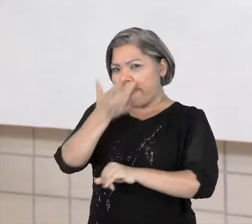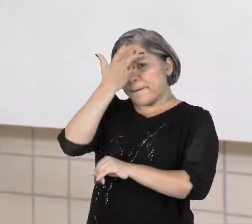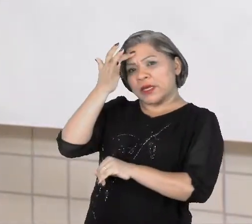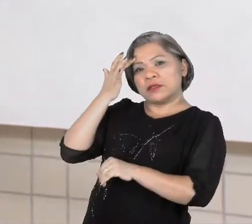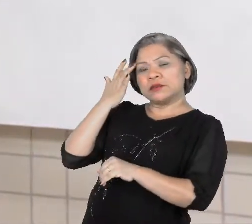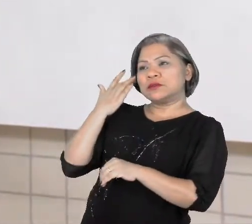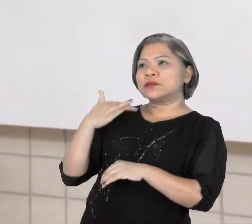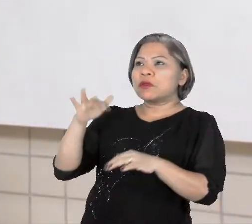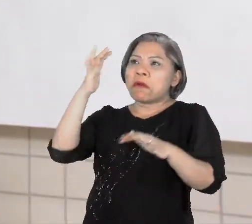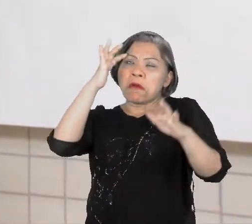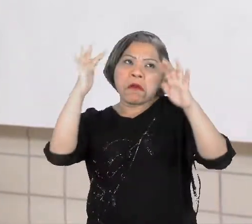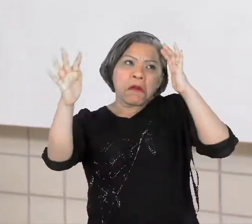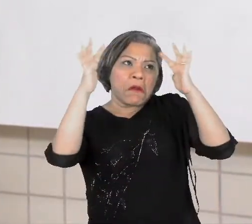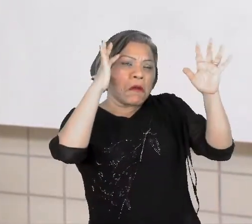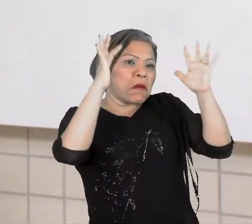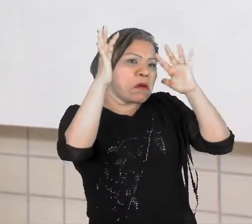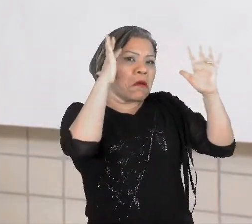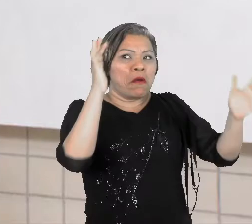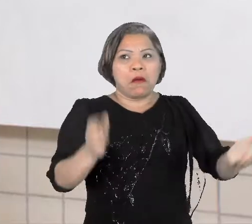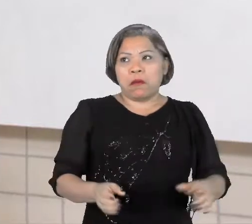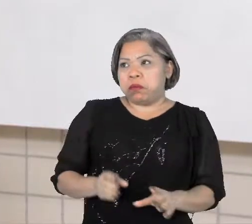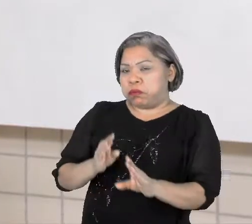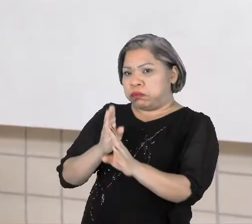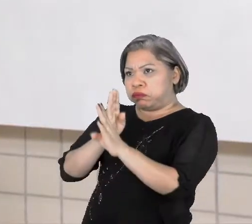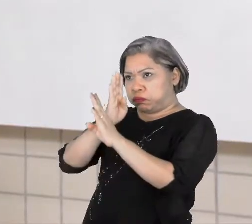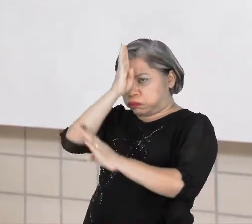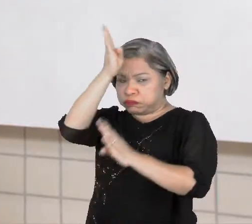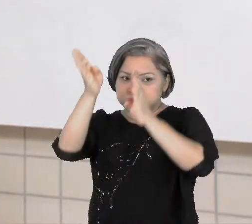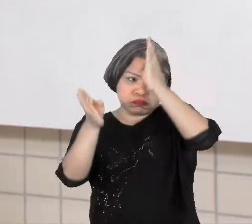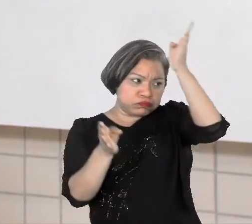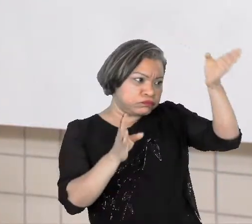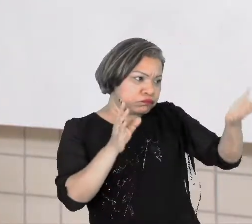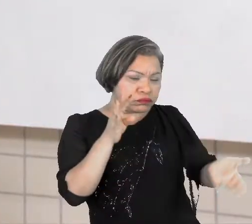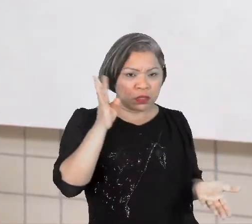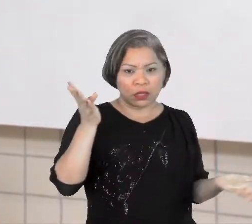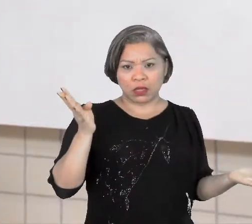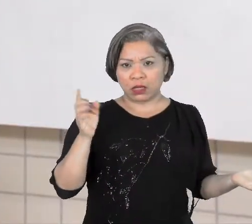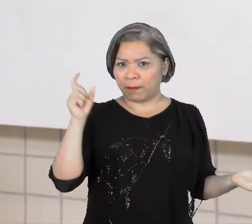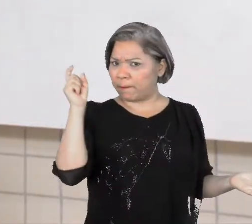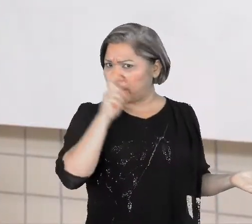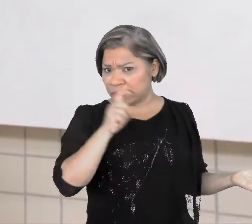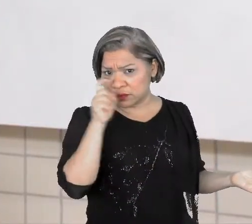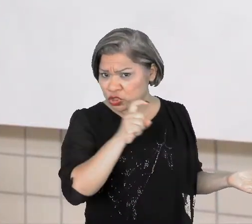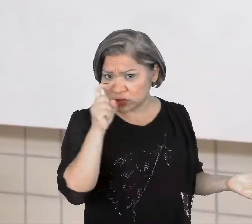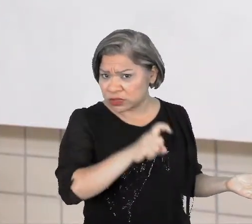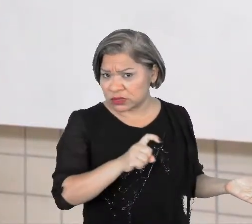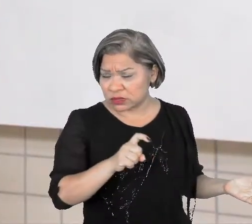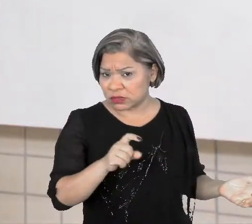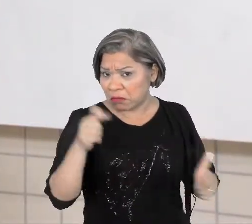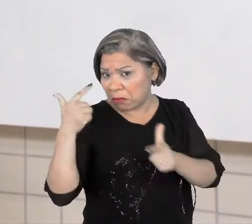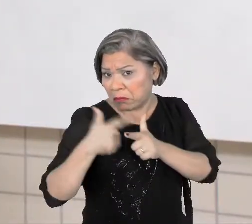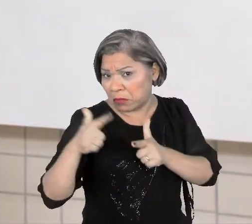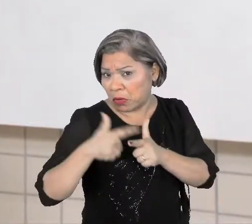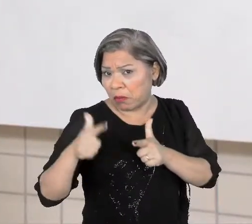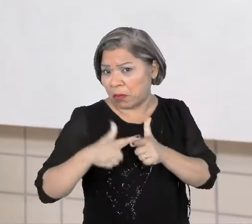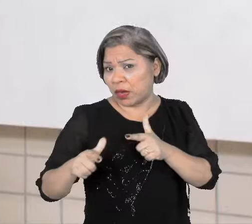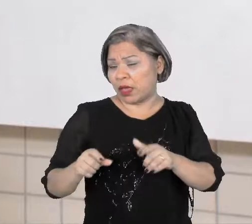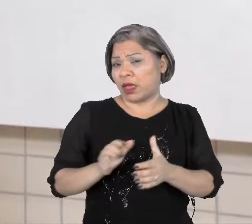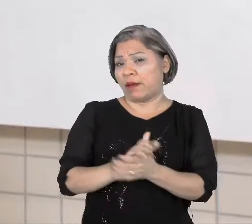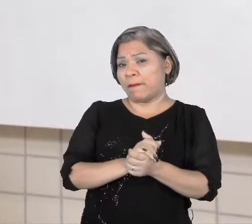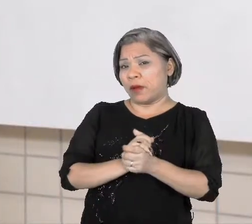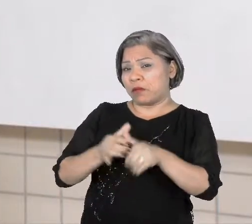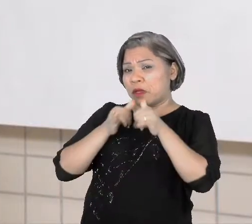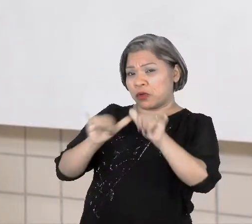ideias, misturam informações que são mentiras. E o grande problema da fake news não é ela ser uma